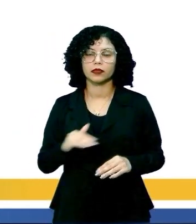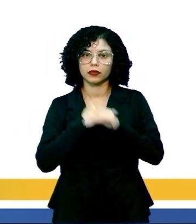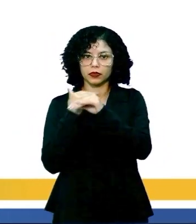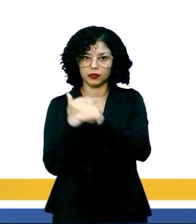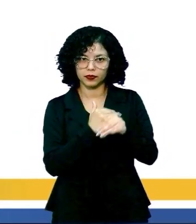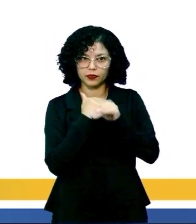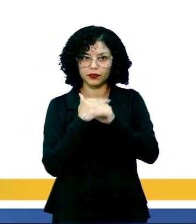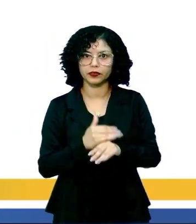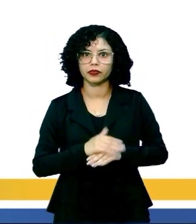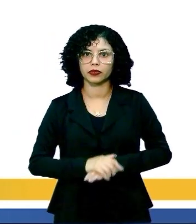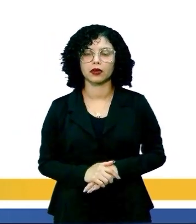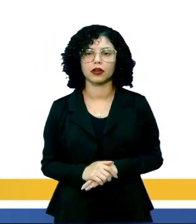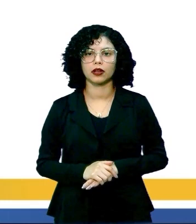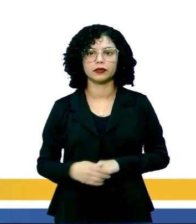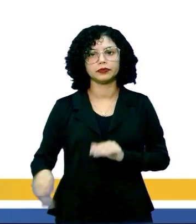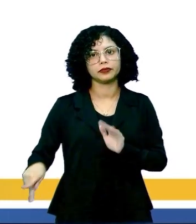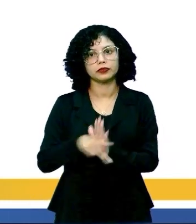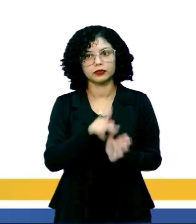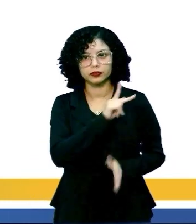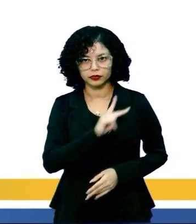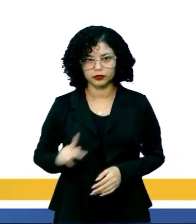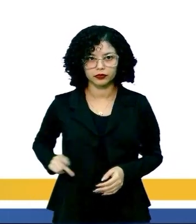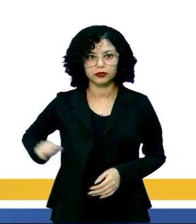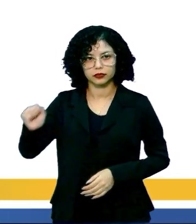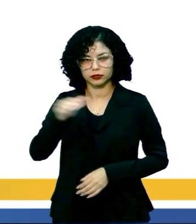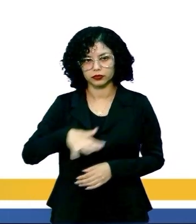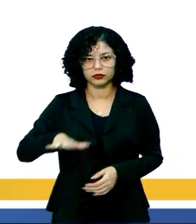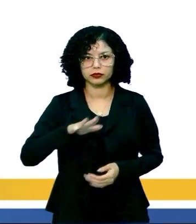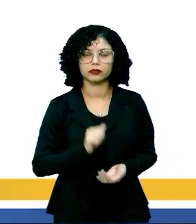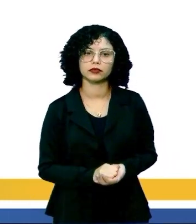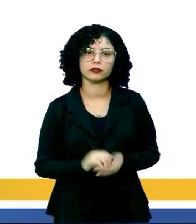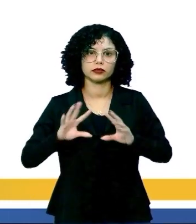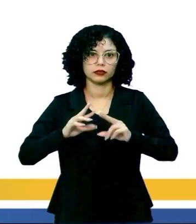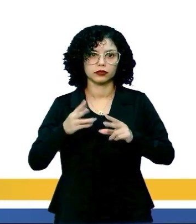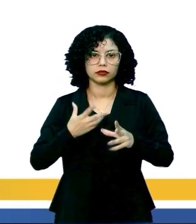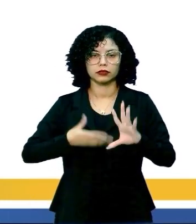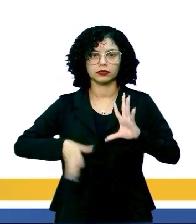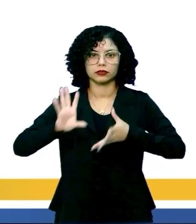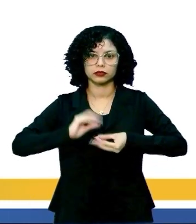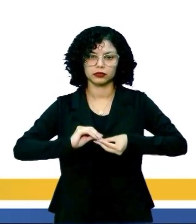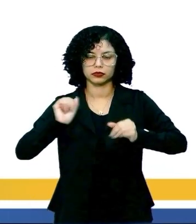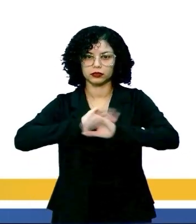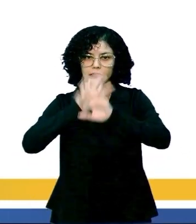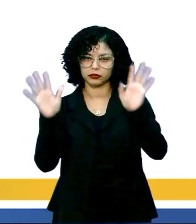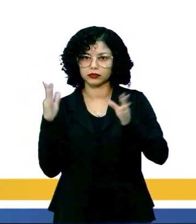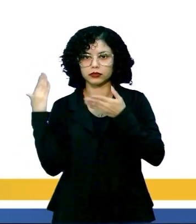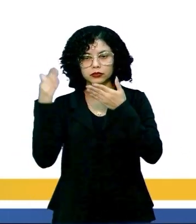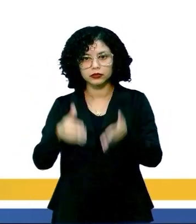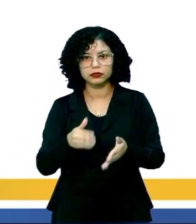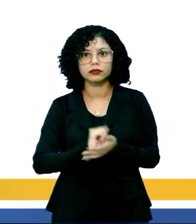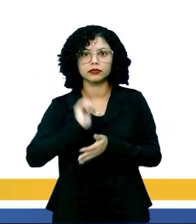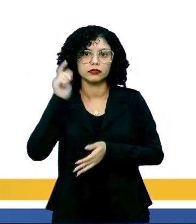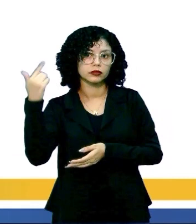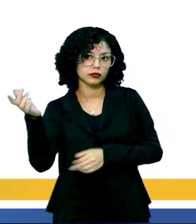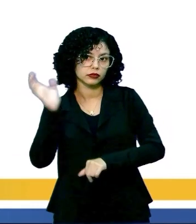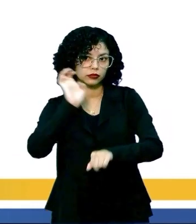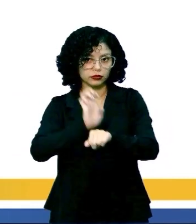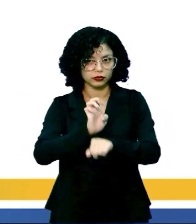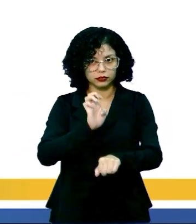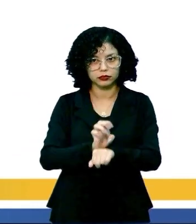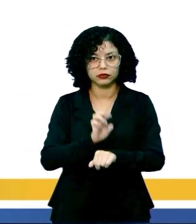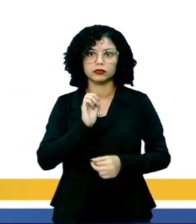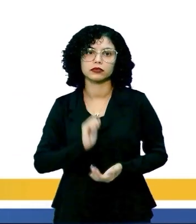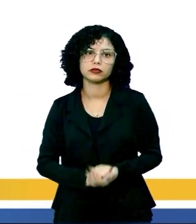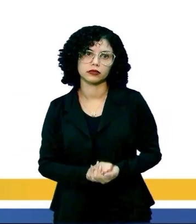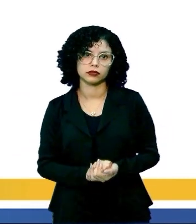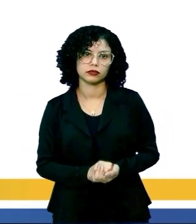grau suficiente de estabilidade. O próprio presidente Campos Salles resumiu claramente seu objetivo. É de